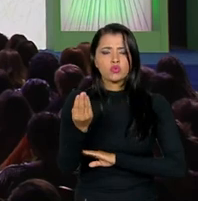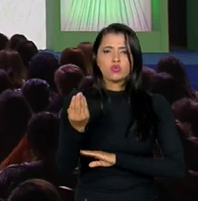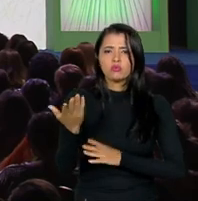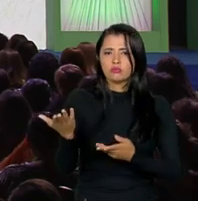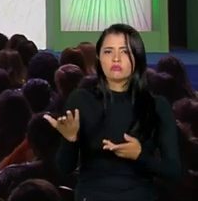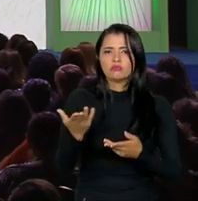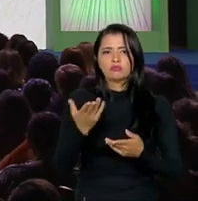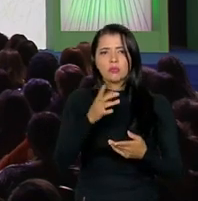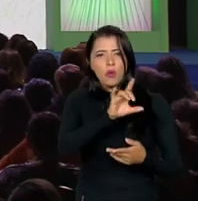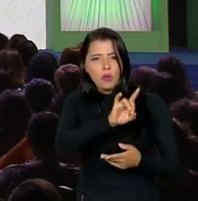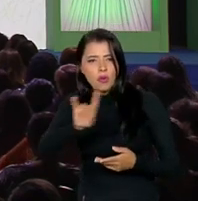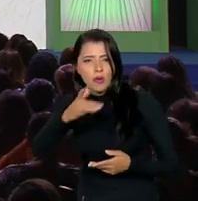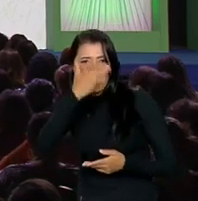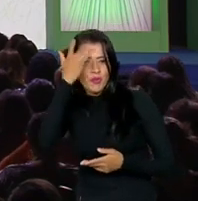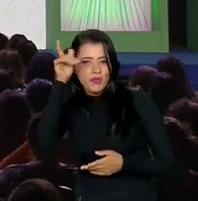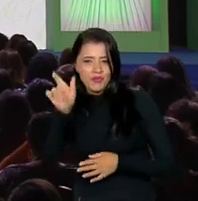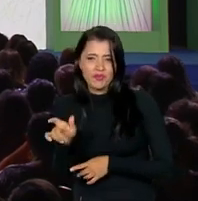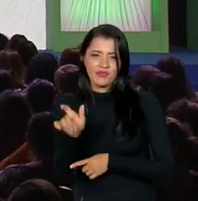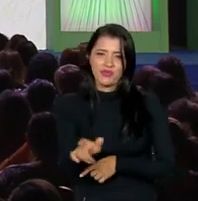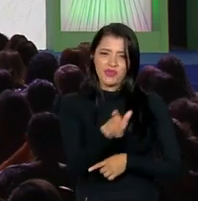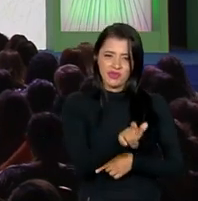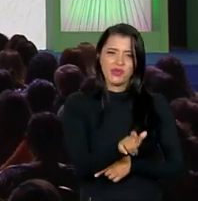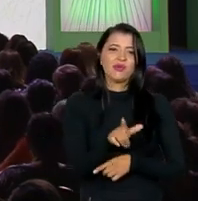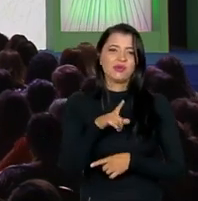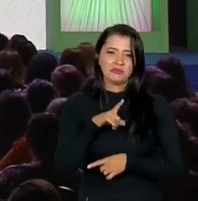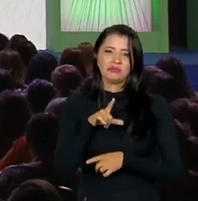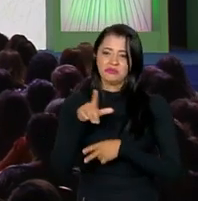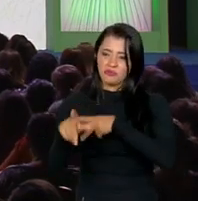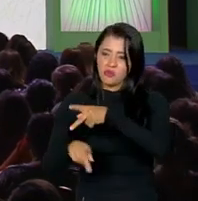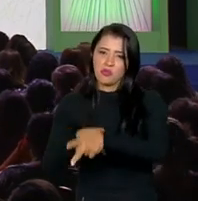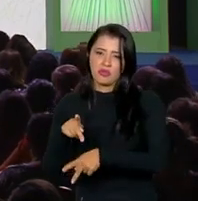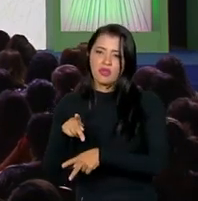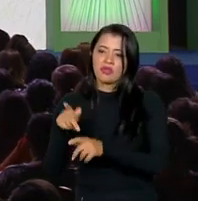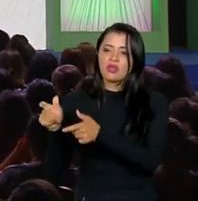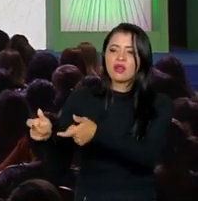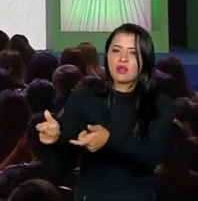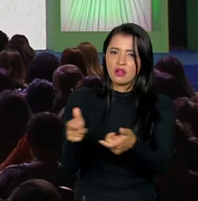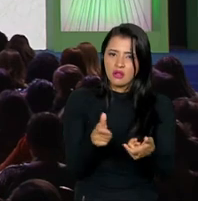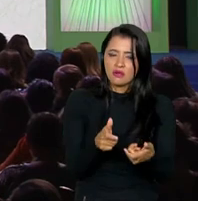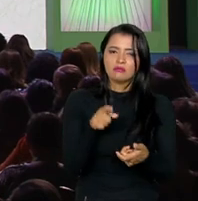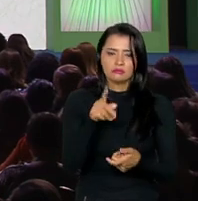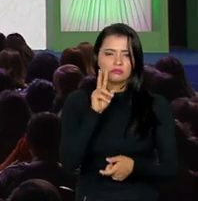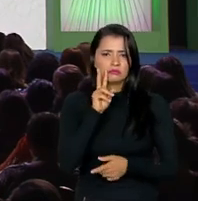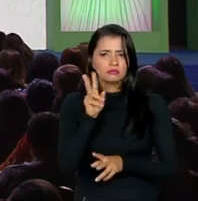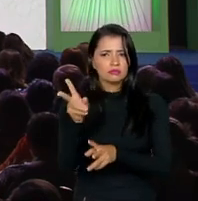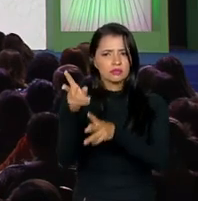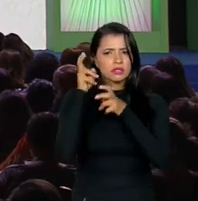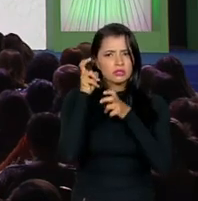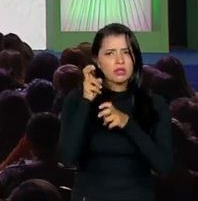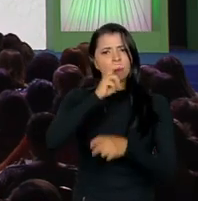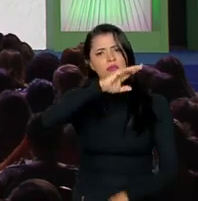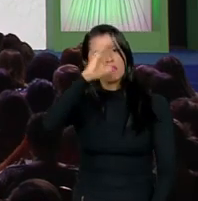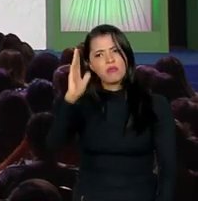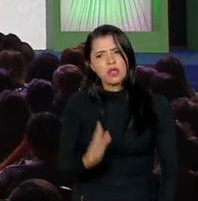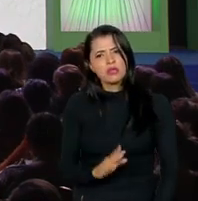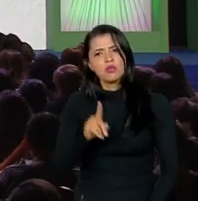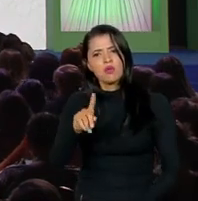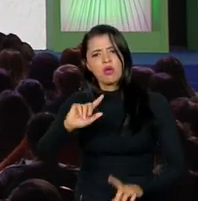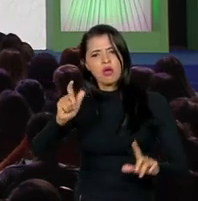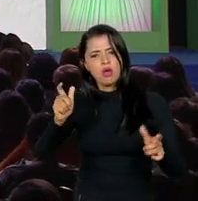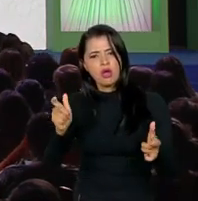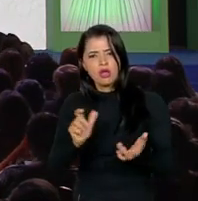per capita, né? Inovação por população. E você vê que o Brasil é um dos menores